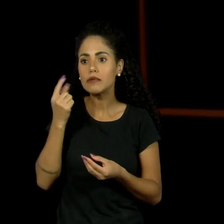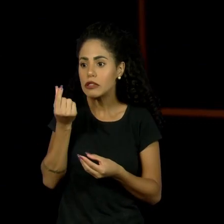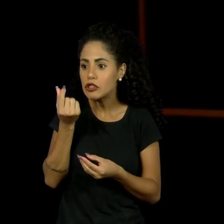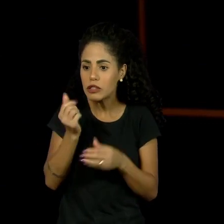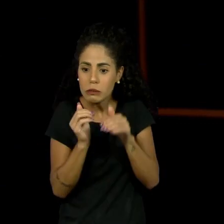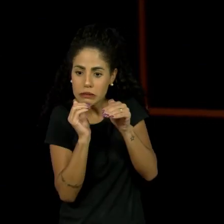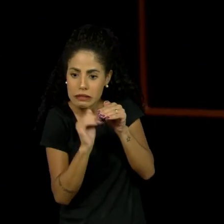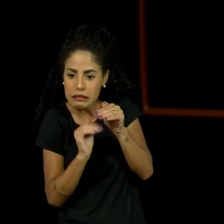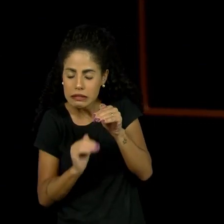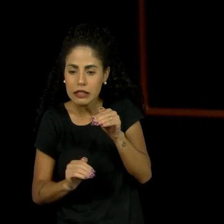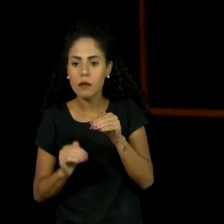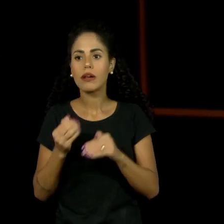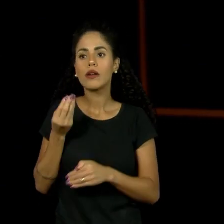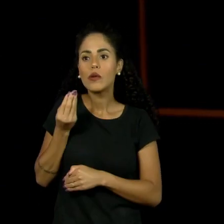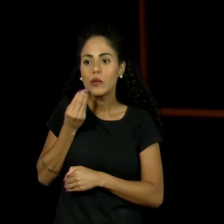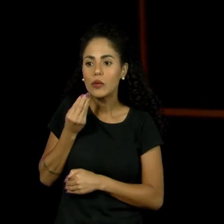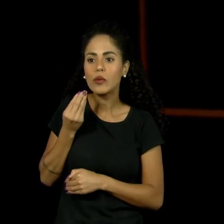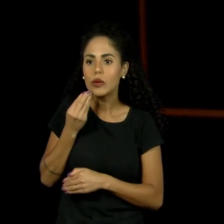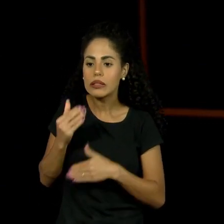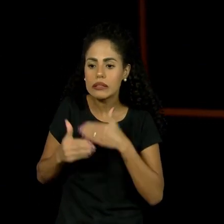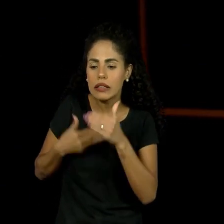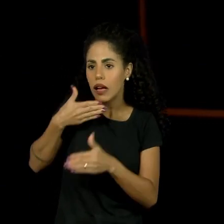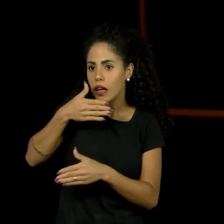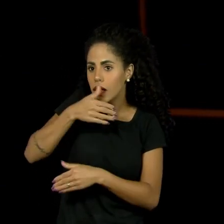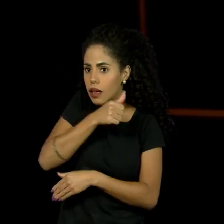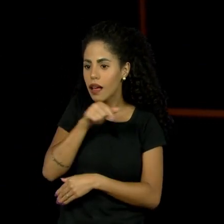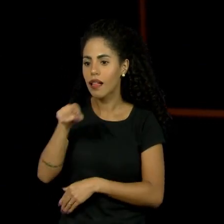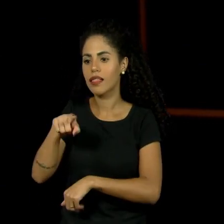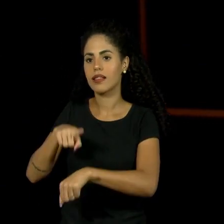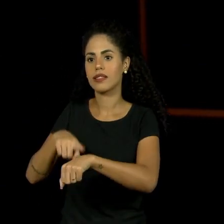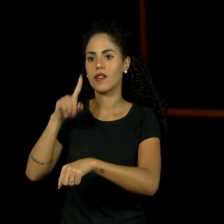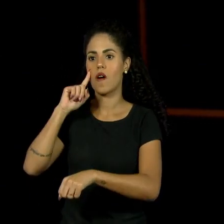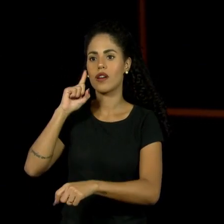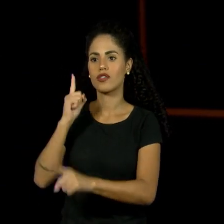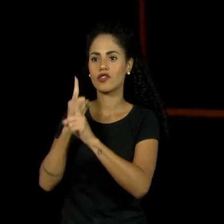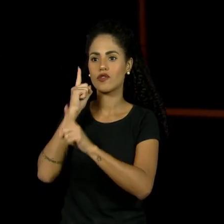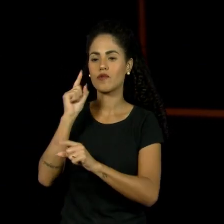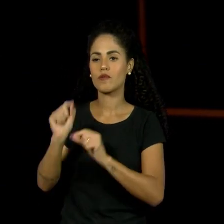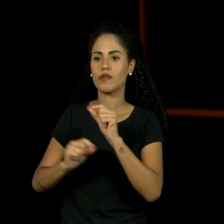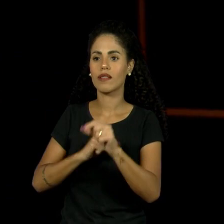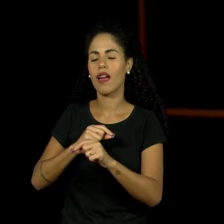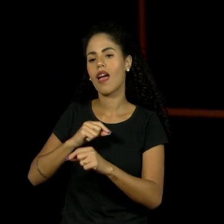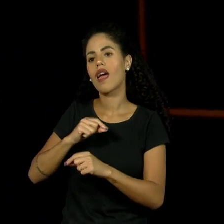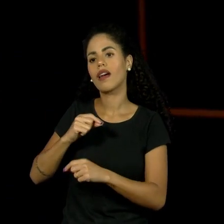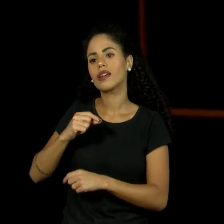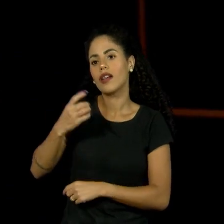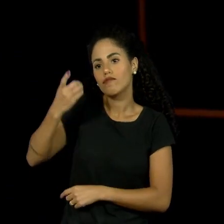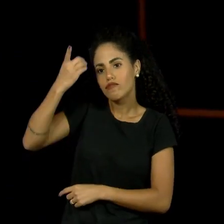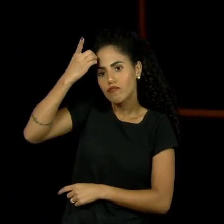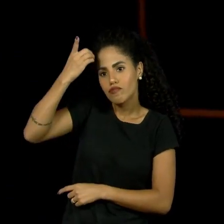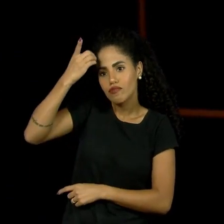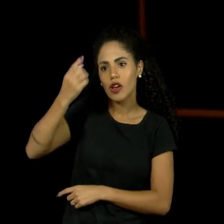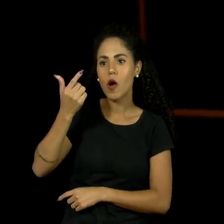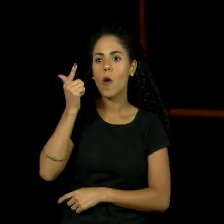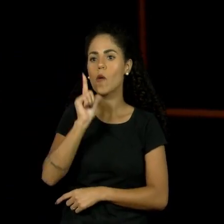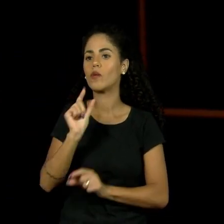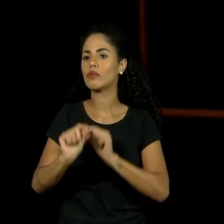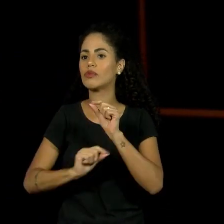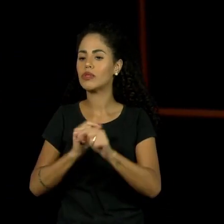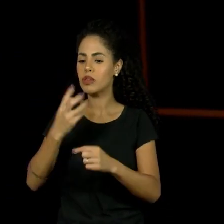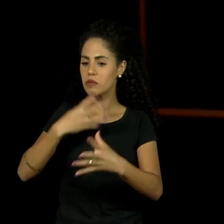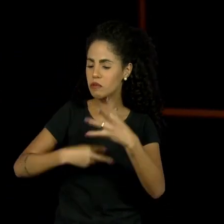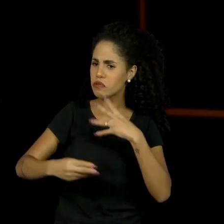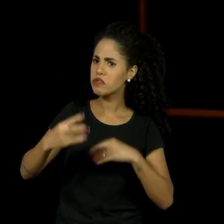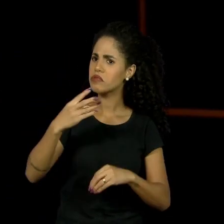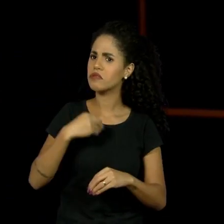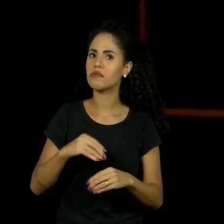né? E foi nesse momento que eles descobriram, que ele descobriu o talento dos filhos. E aí